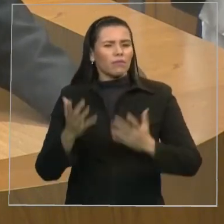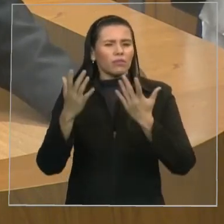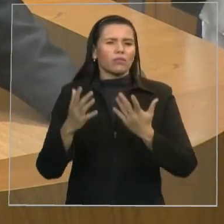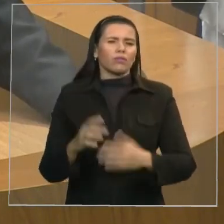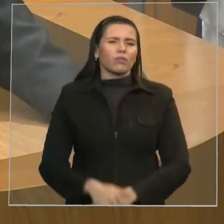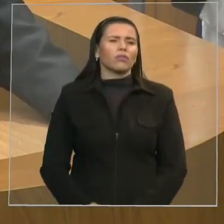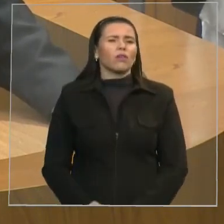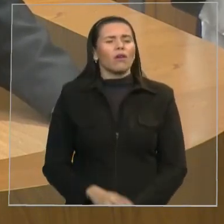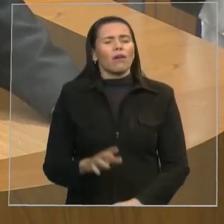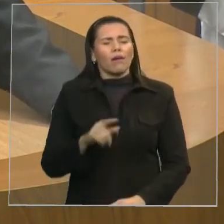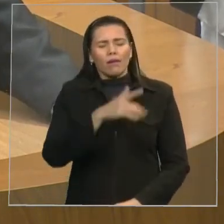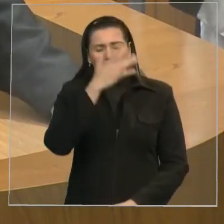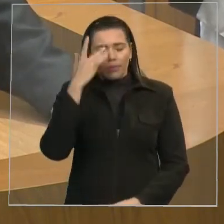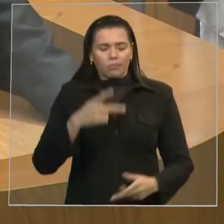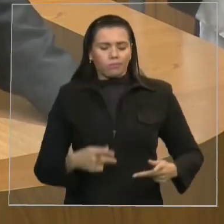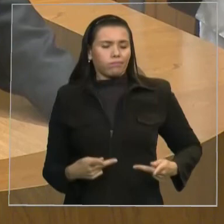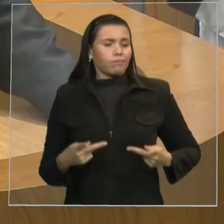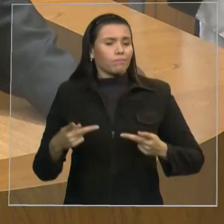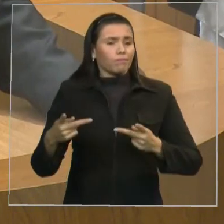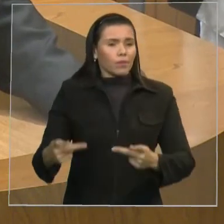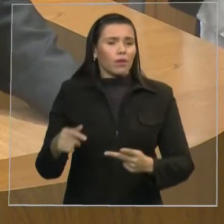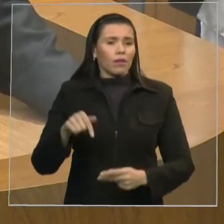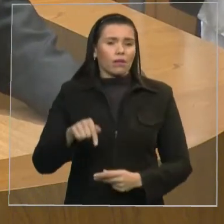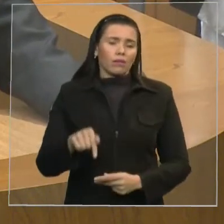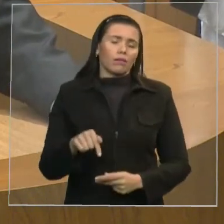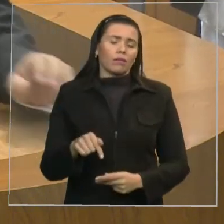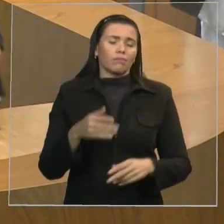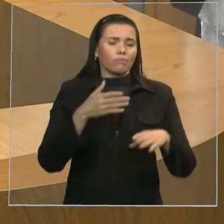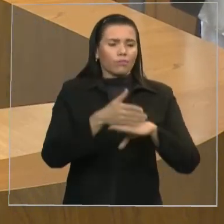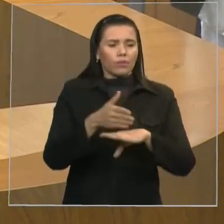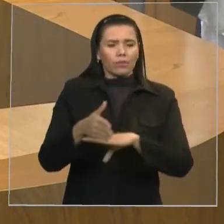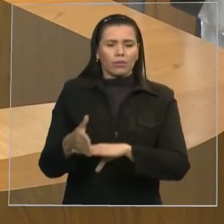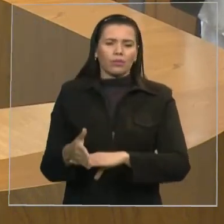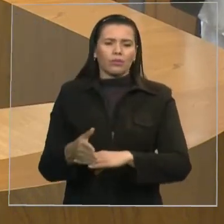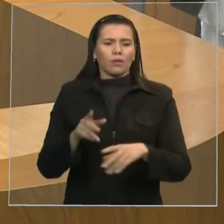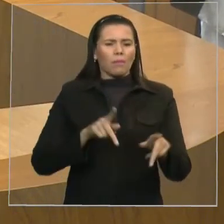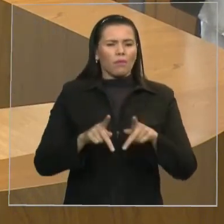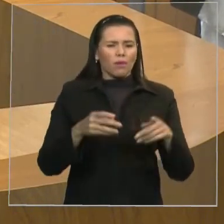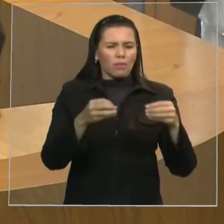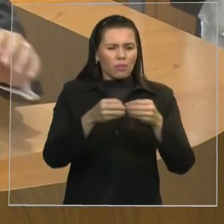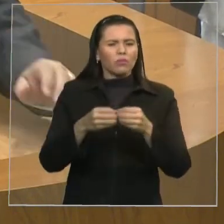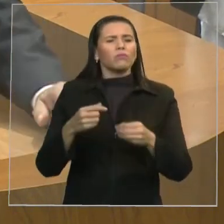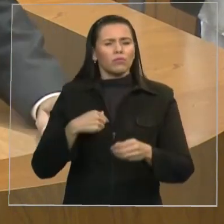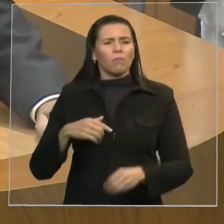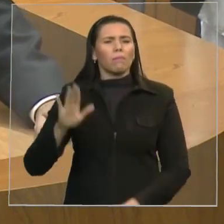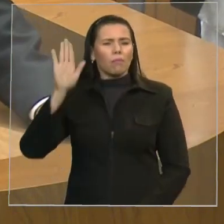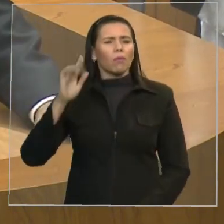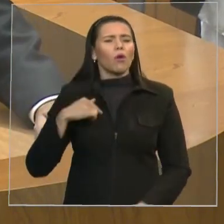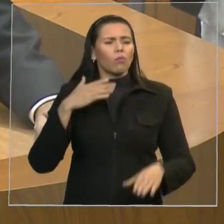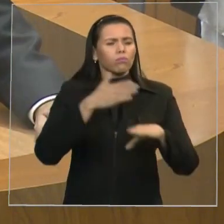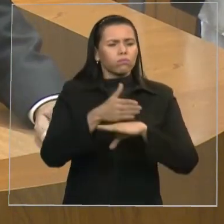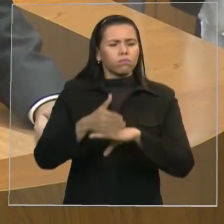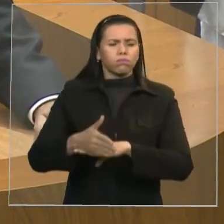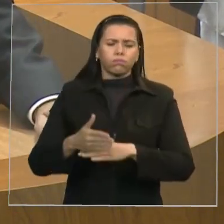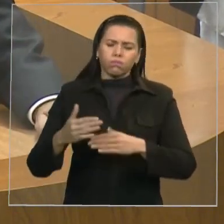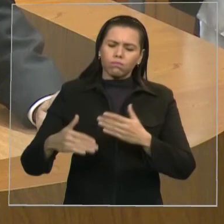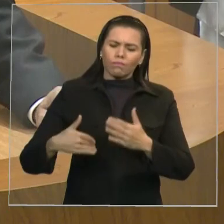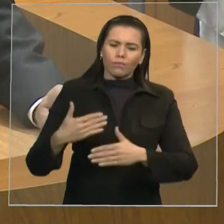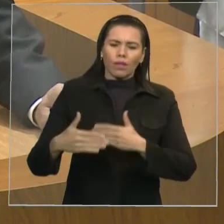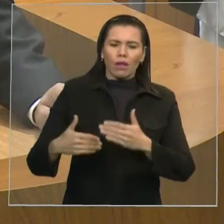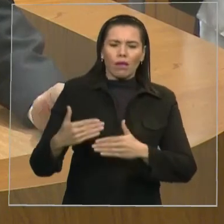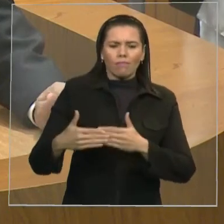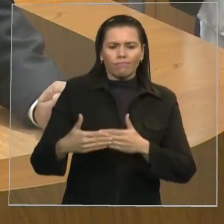convites para que eu fosse a várias e várias povoados e irei, ao longo desse período e dos próximos,